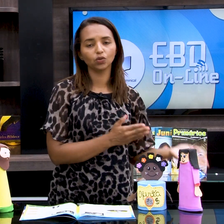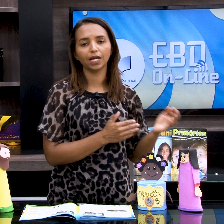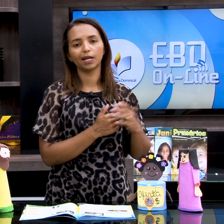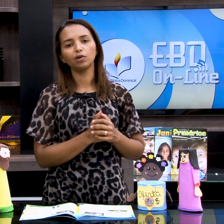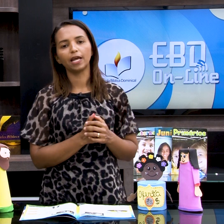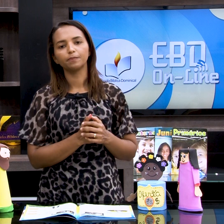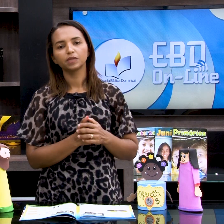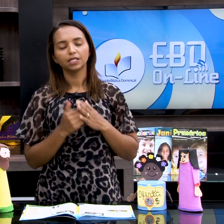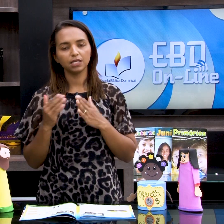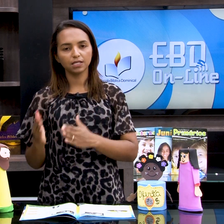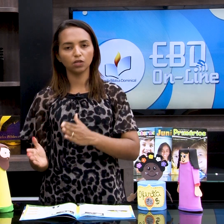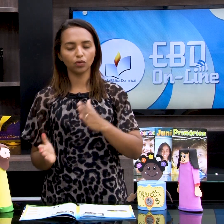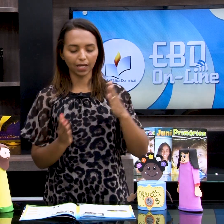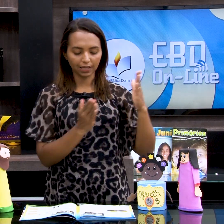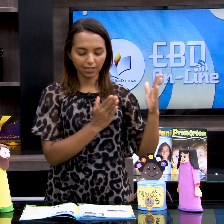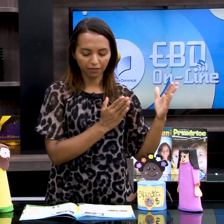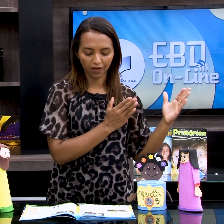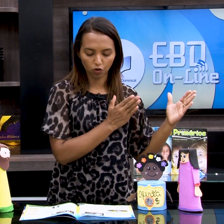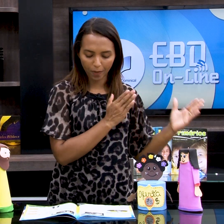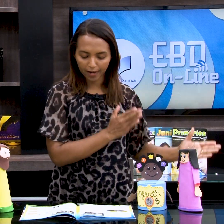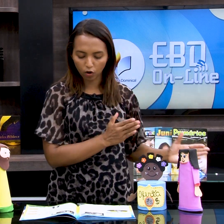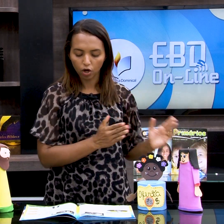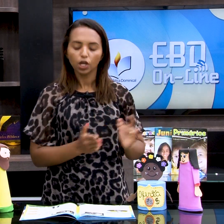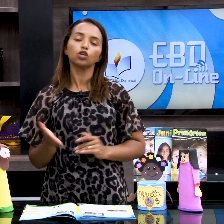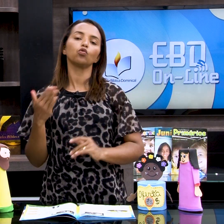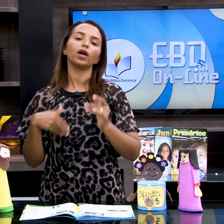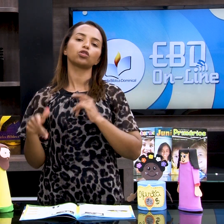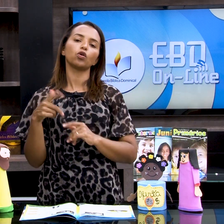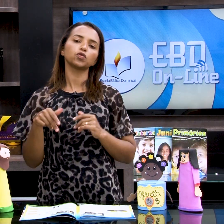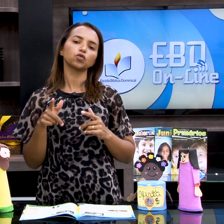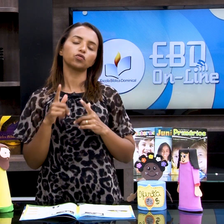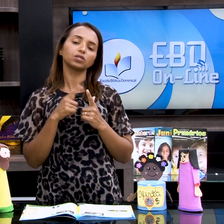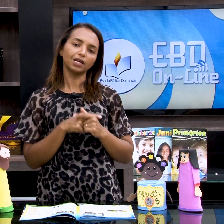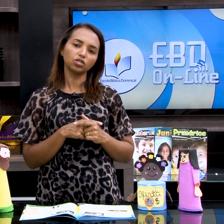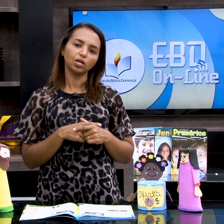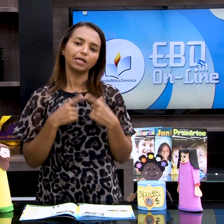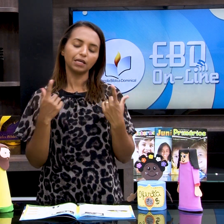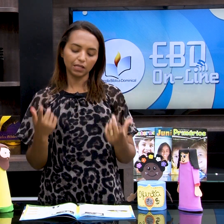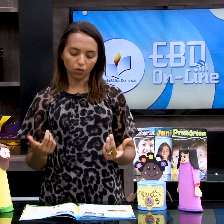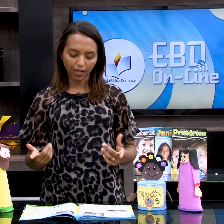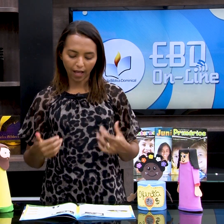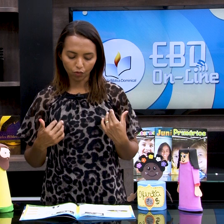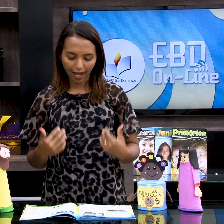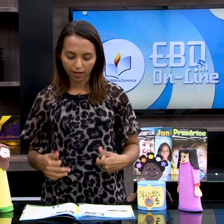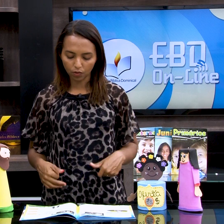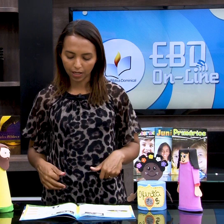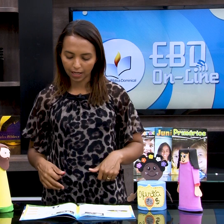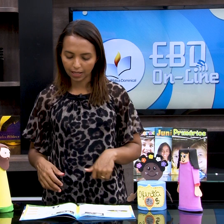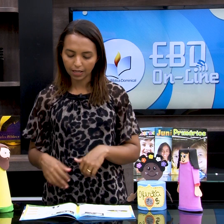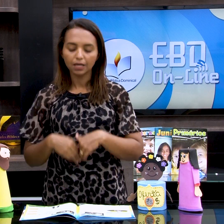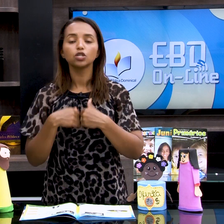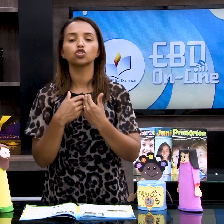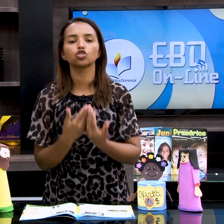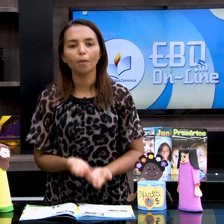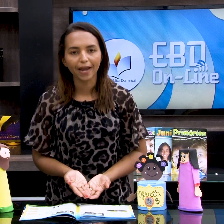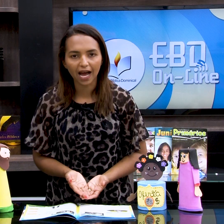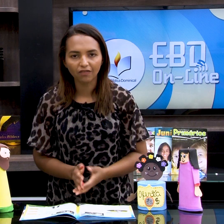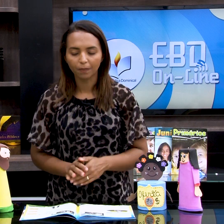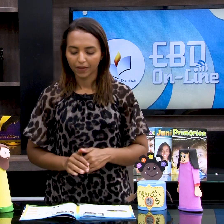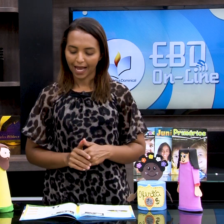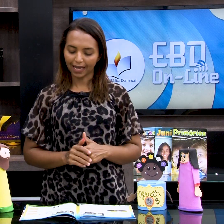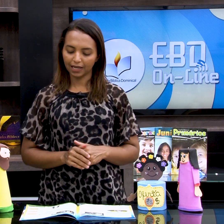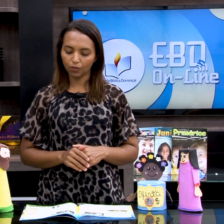a atitude daquela mulher dizendo que ela tinha feito melhor do que todos os outros antes que tinham dado aquilo que lhe